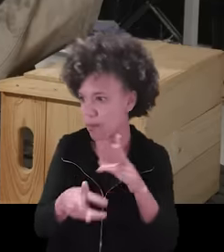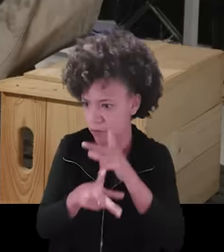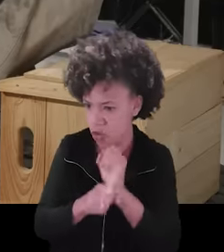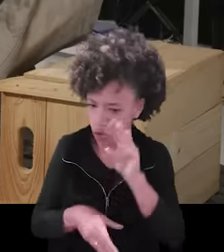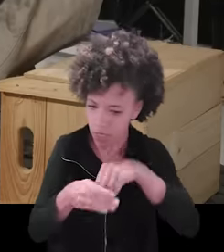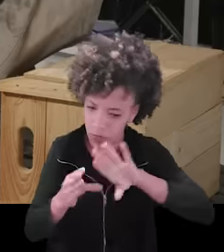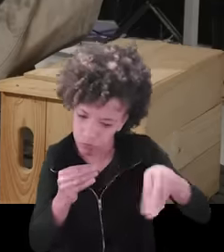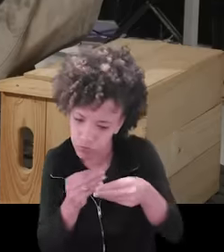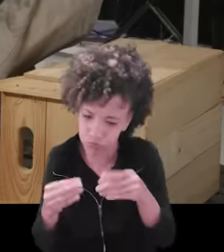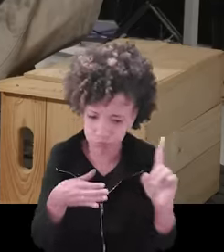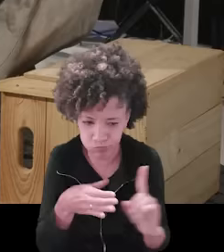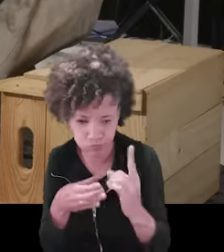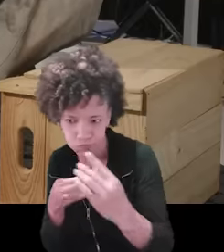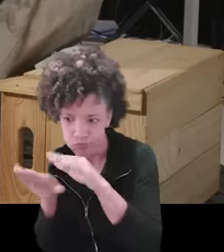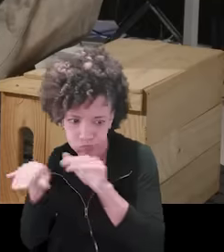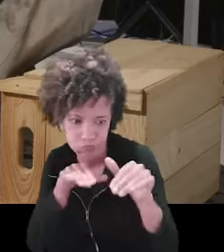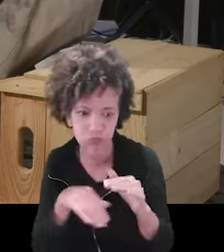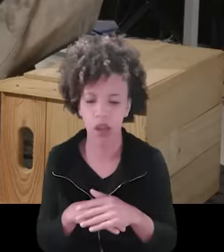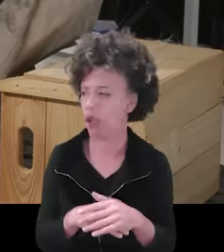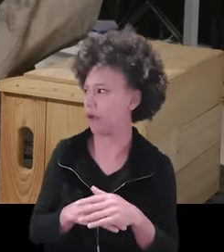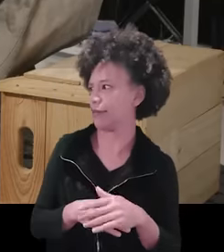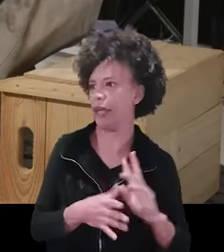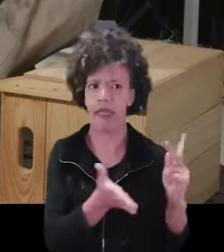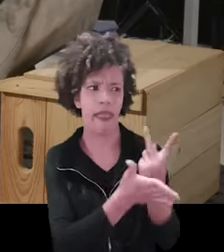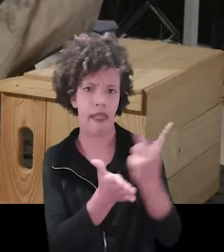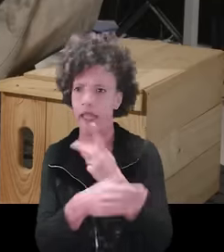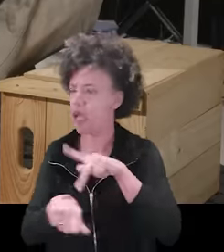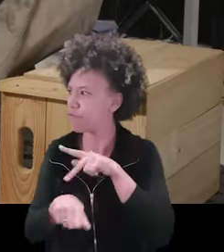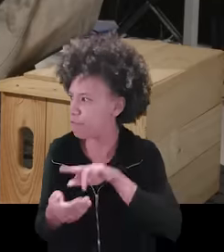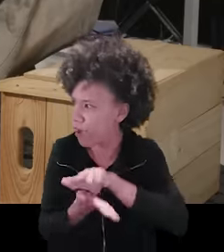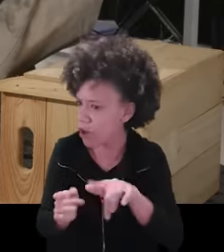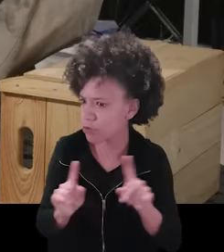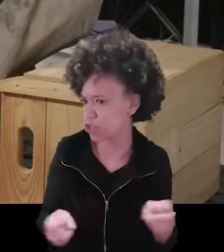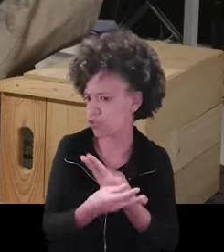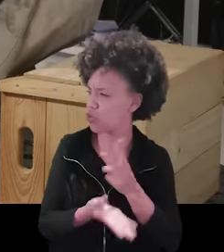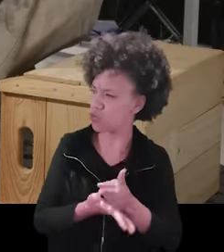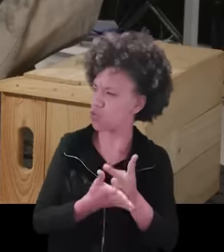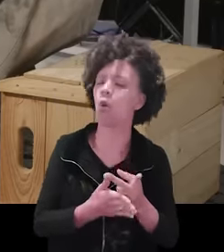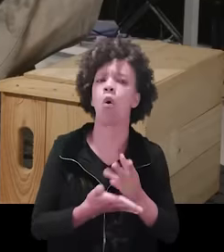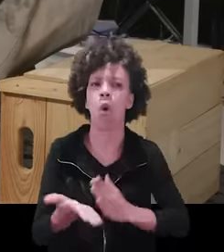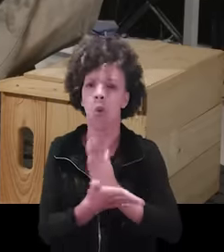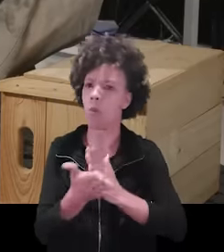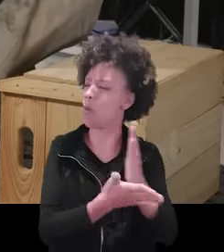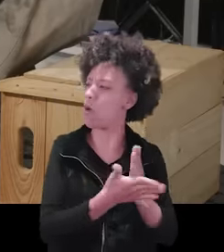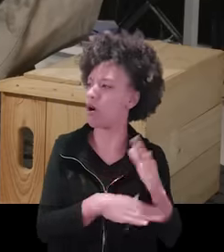comunidade dentro de uma outra comunidade Então vai dando merda nos países vai dando merda as culturas e os judeus um conseguindo Então hoje eu